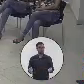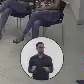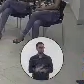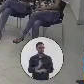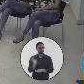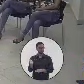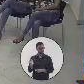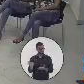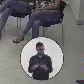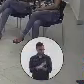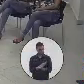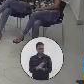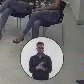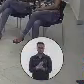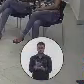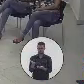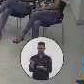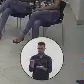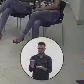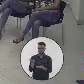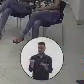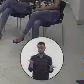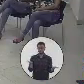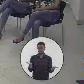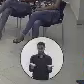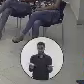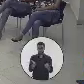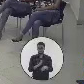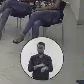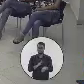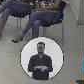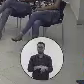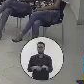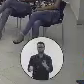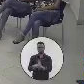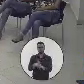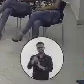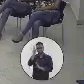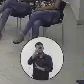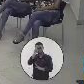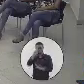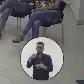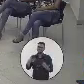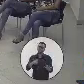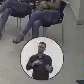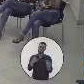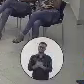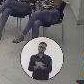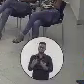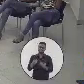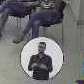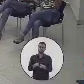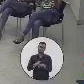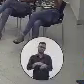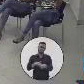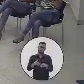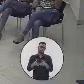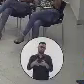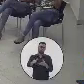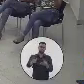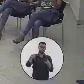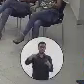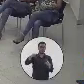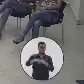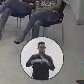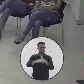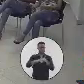Tem a confirmação aqui da assinatura online. Então, esse é um momento histórico, profundamente um momento inaugural. Acho